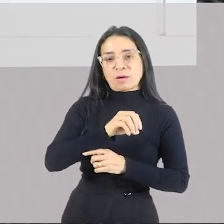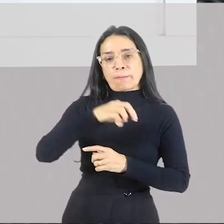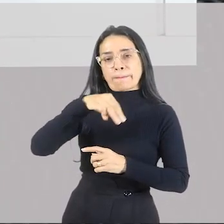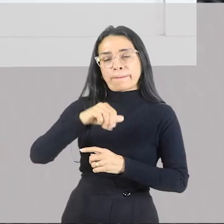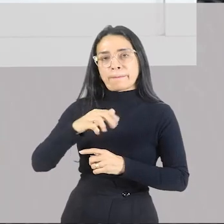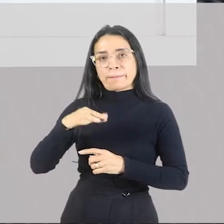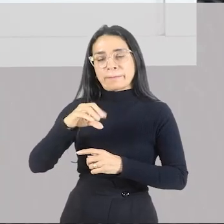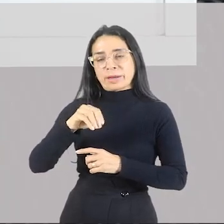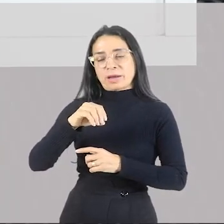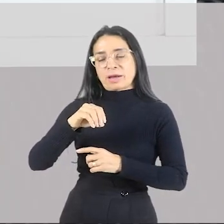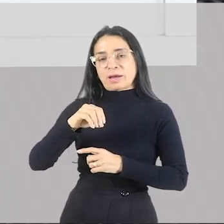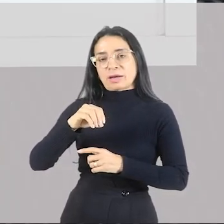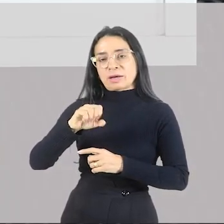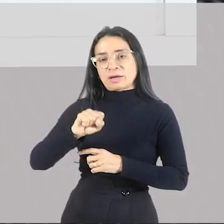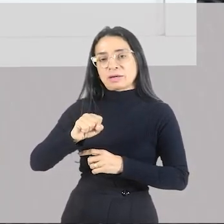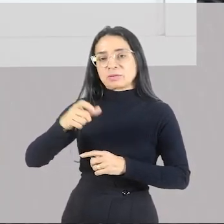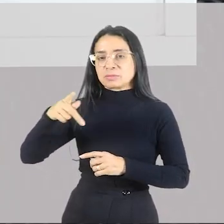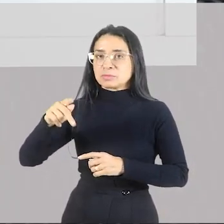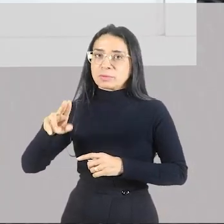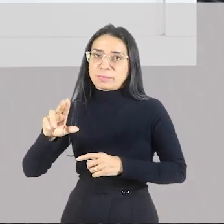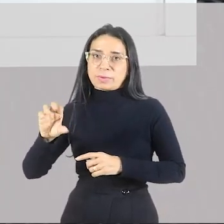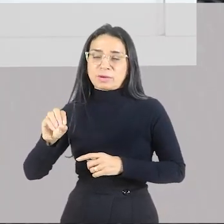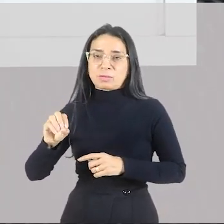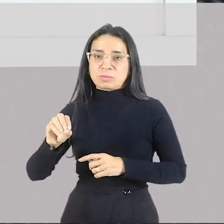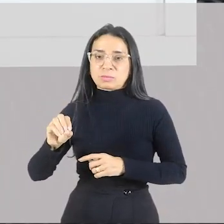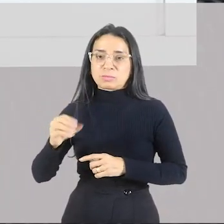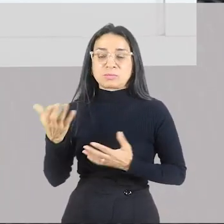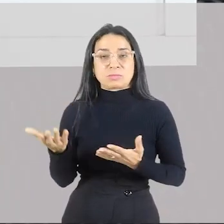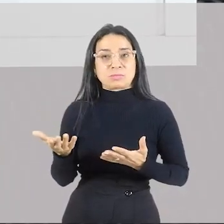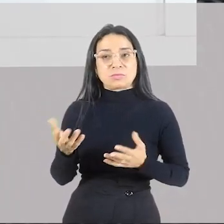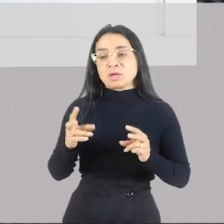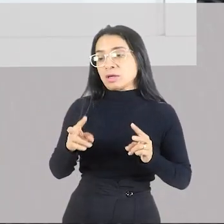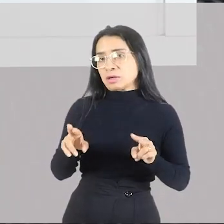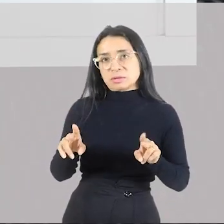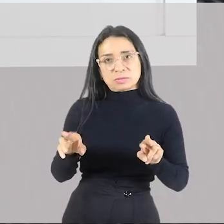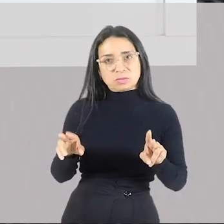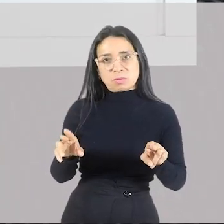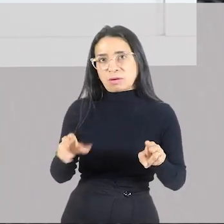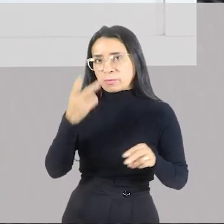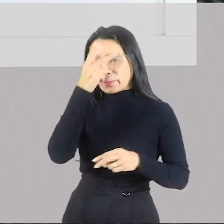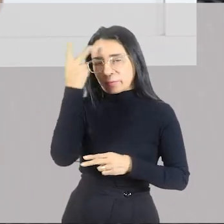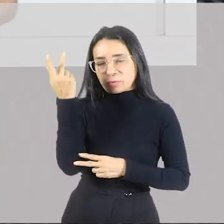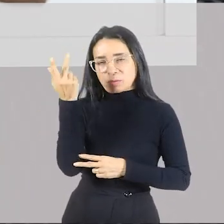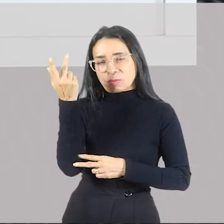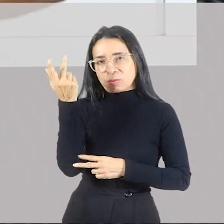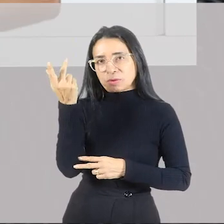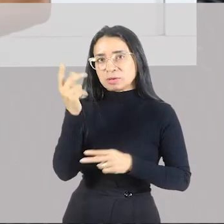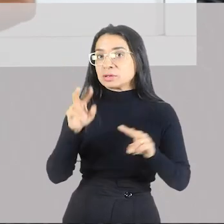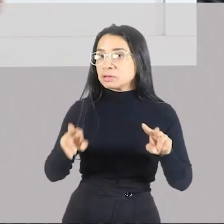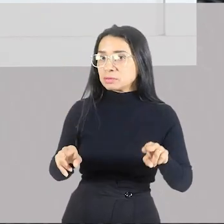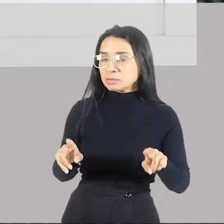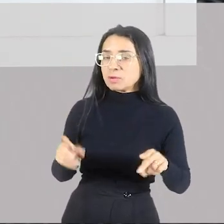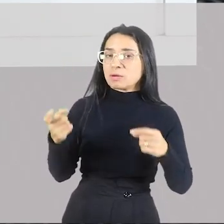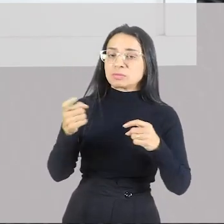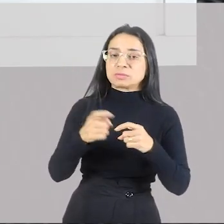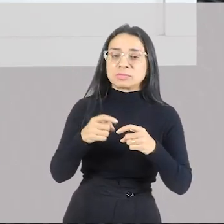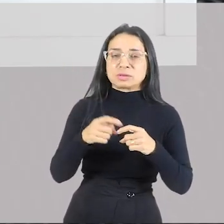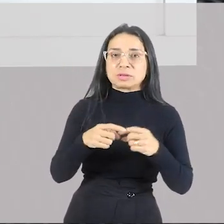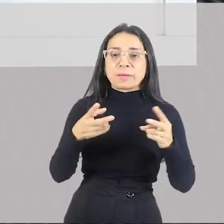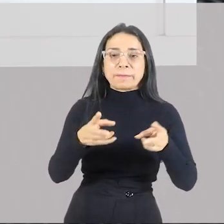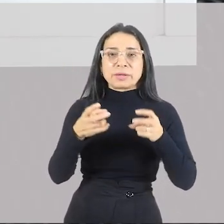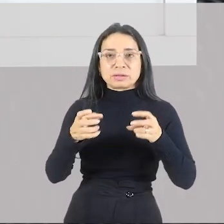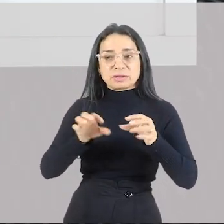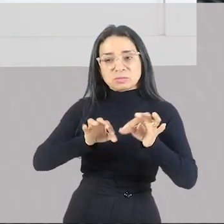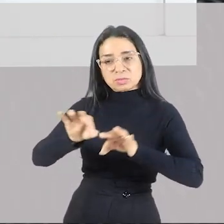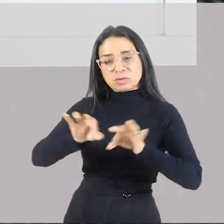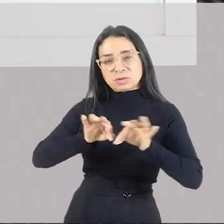posição, eu formo um novo grupo? Não, professor, não formo um grupo, são as mesmas pessoas, são os mesmos paramédicos. Então você percebe que a ordem em